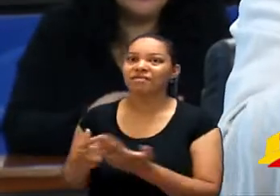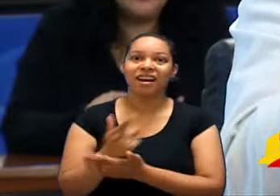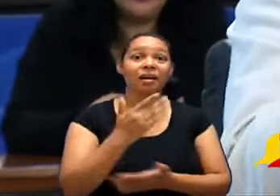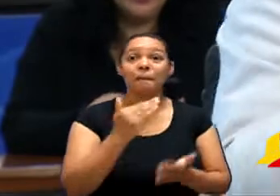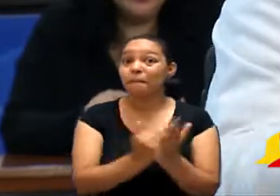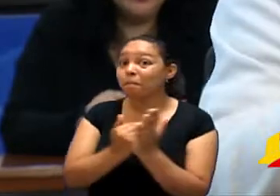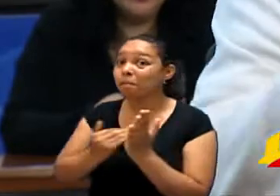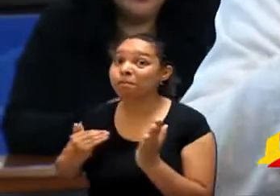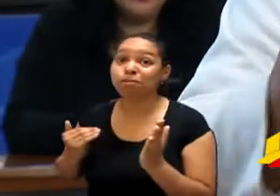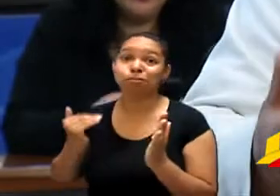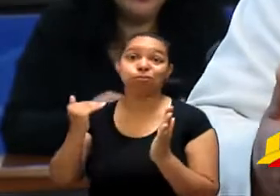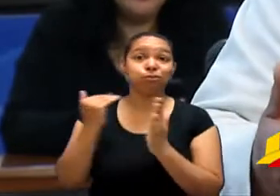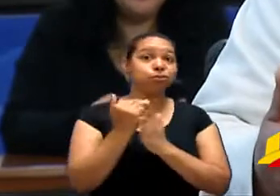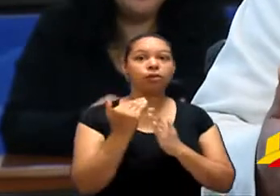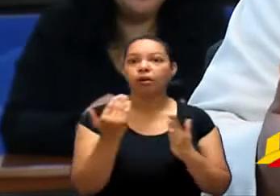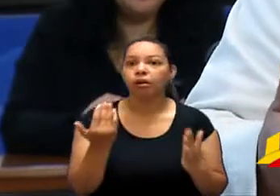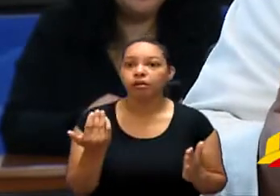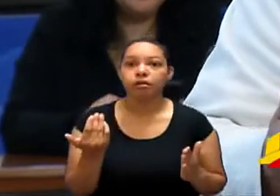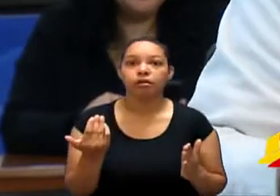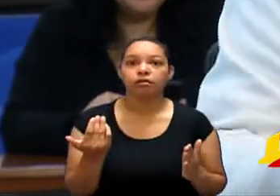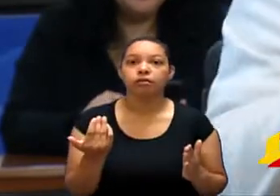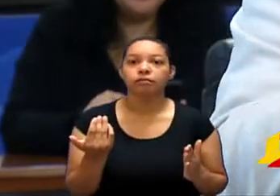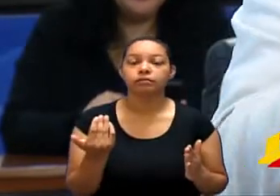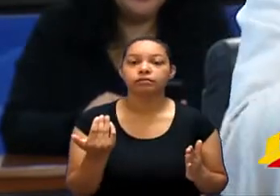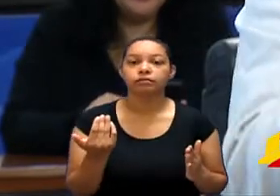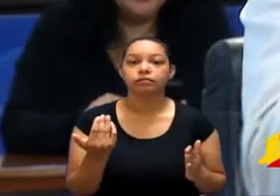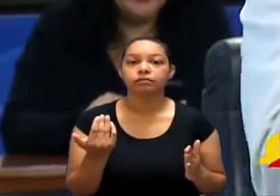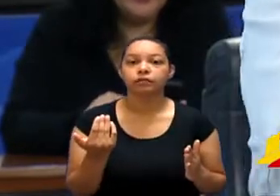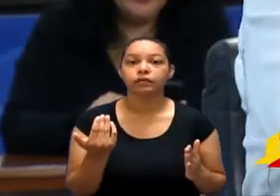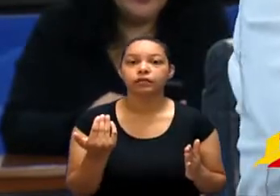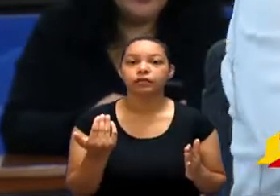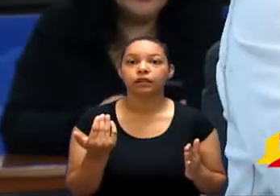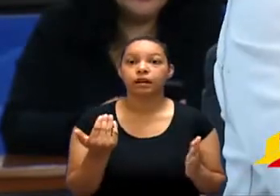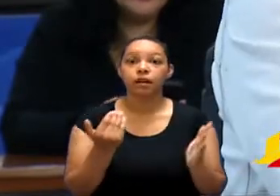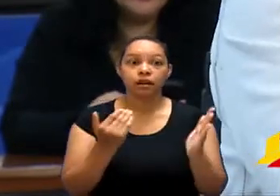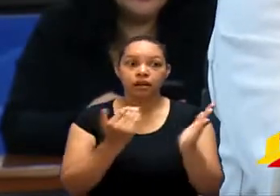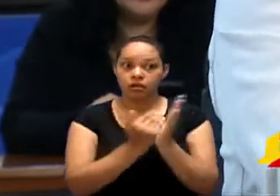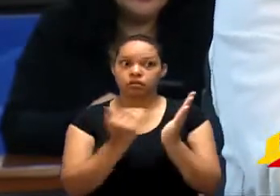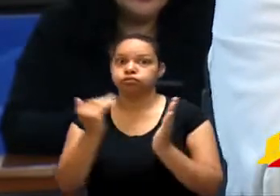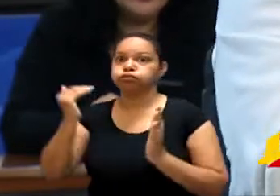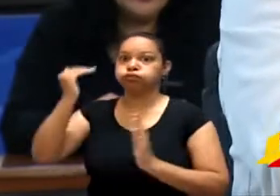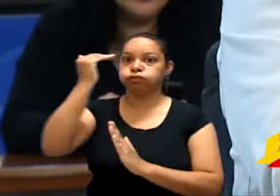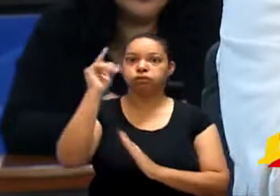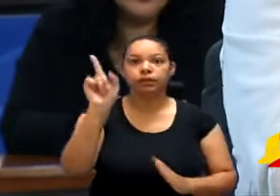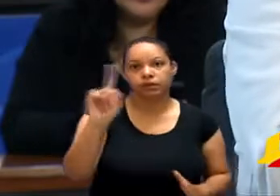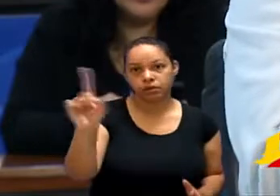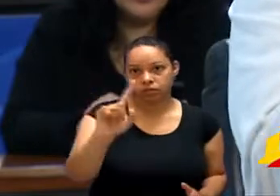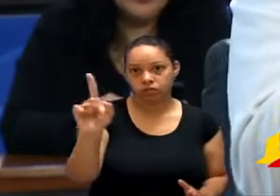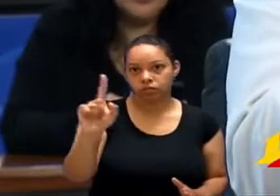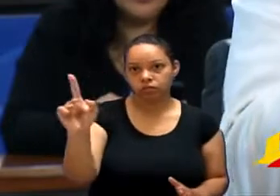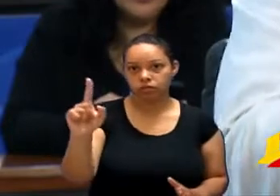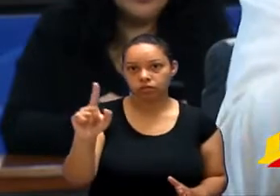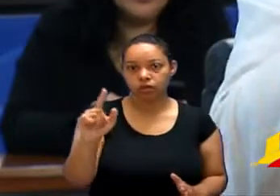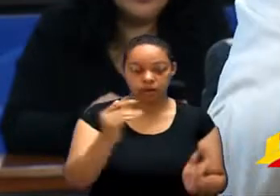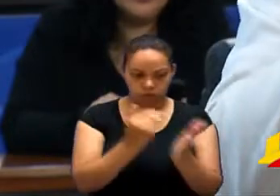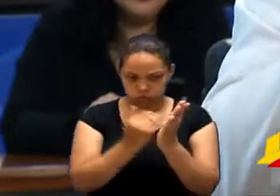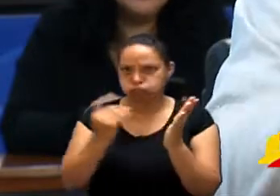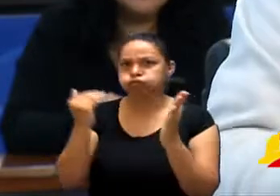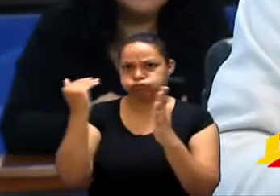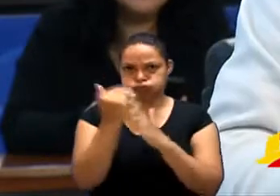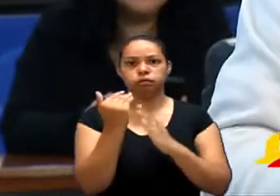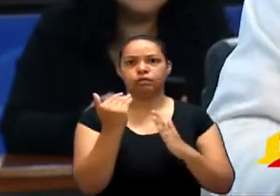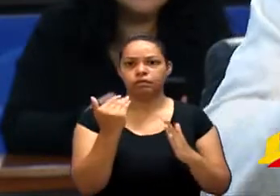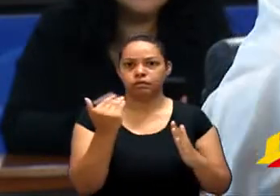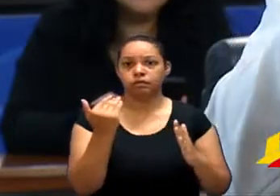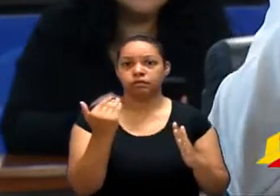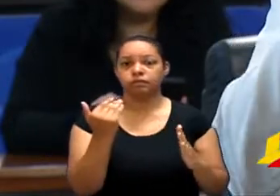além do que o mercado paga tá não acima da tabela dela mas a tabela dela está muito alta isso já